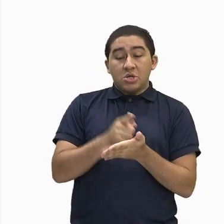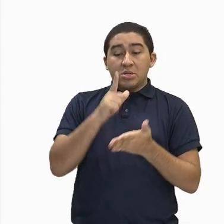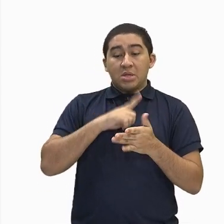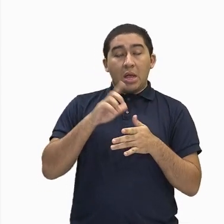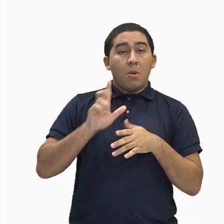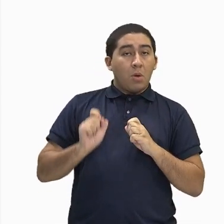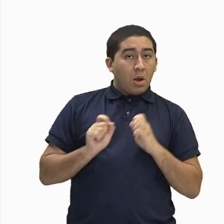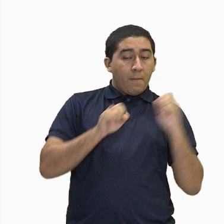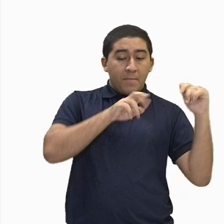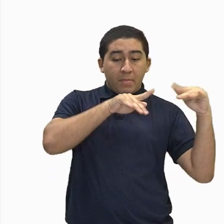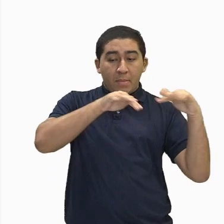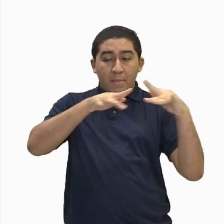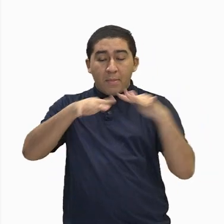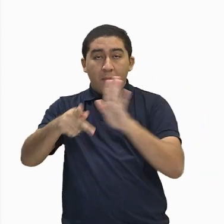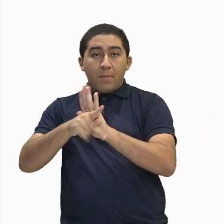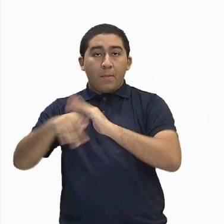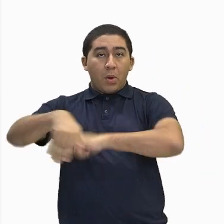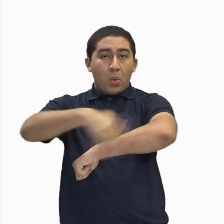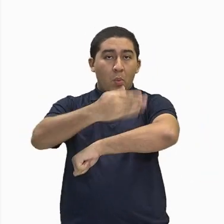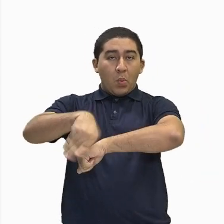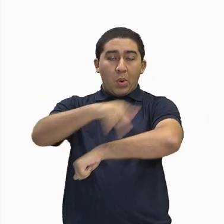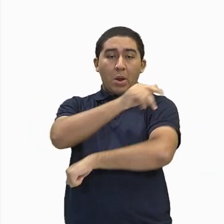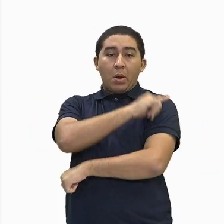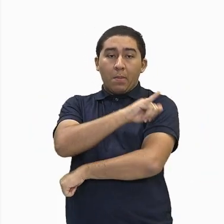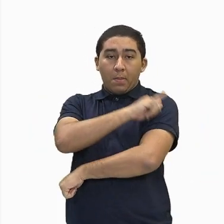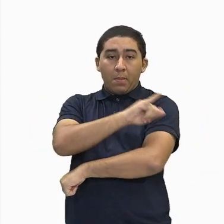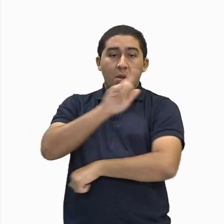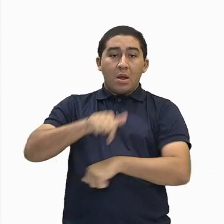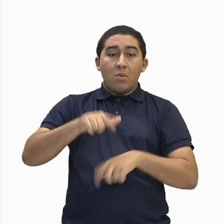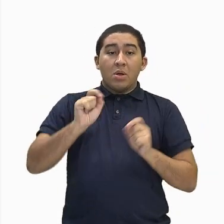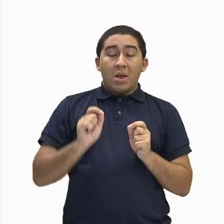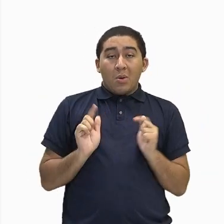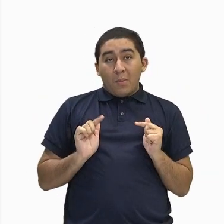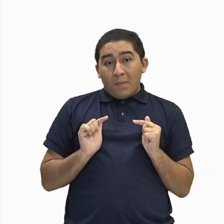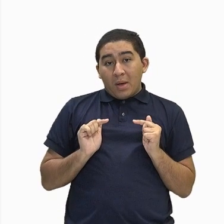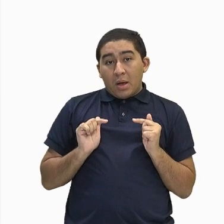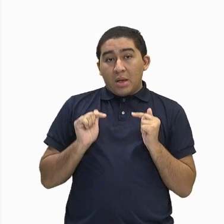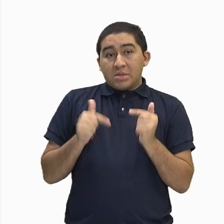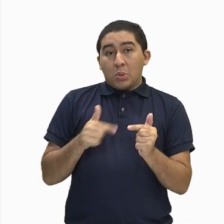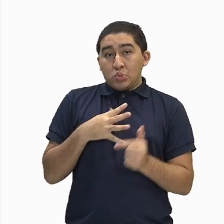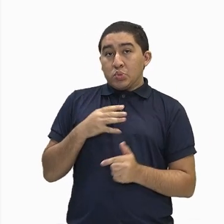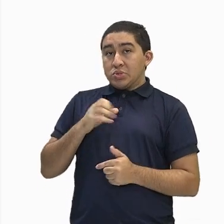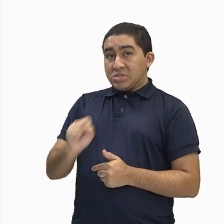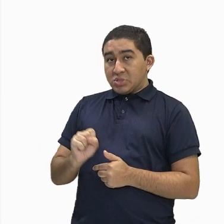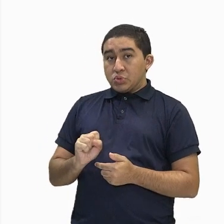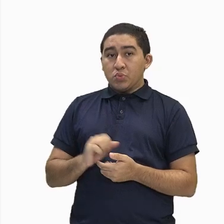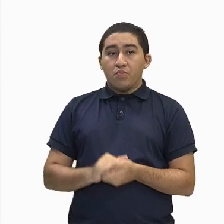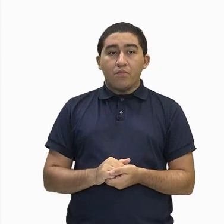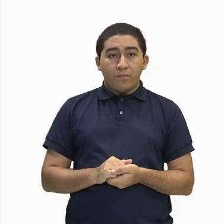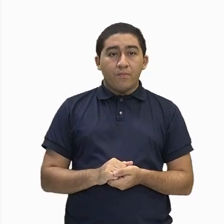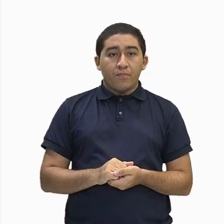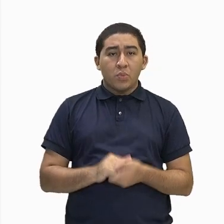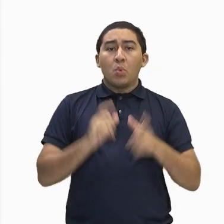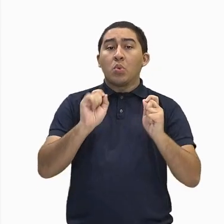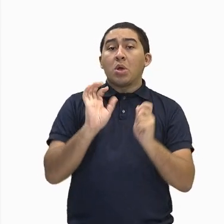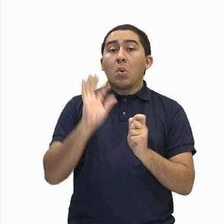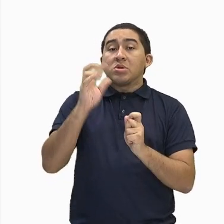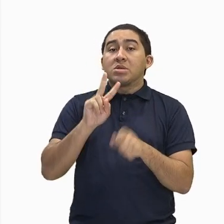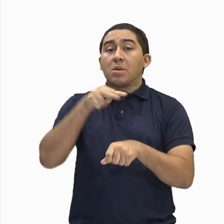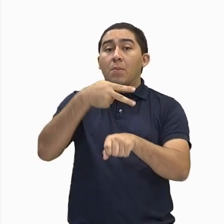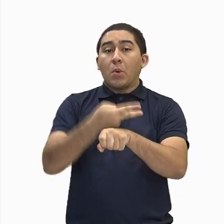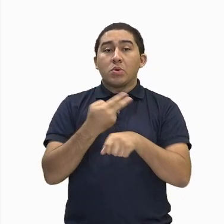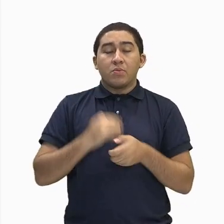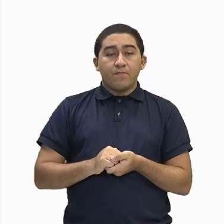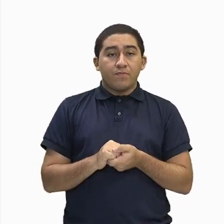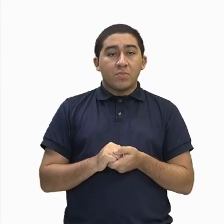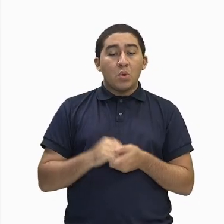ruas de Copacabana, e é considerada uma missão suicida. Qual vai ser o que vai acontecer depois, né? O